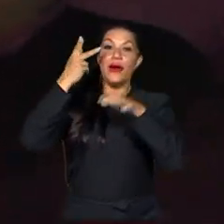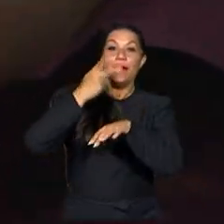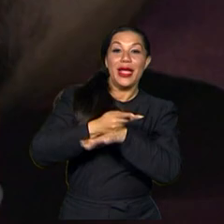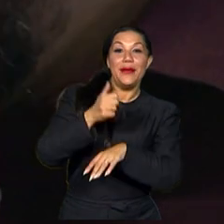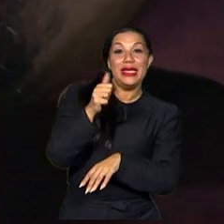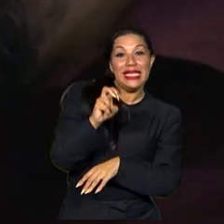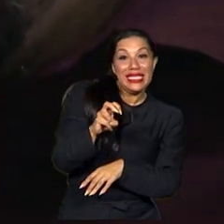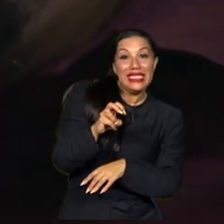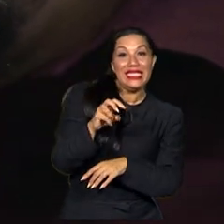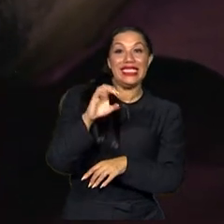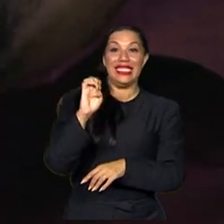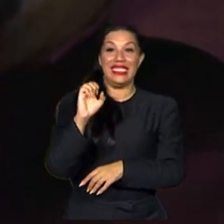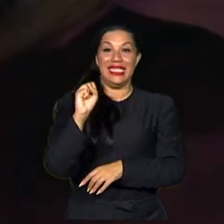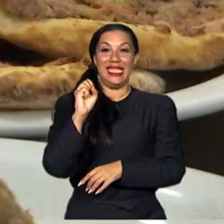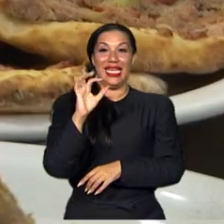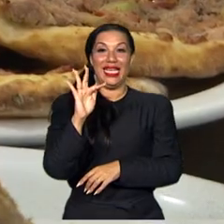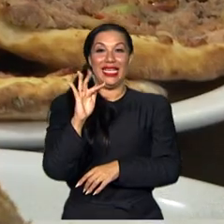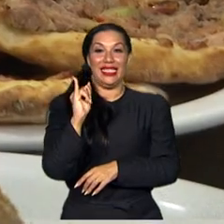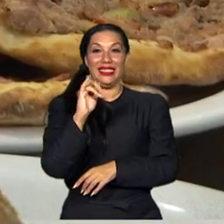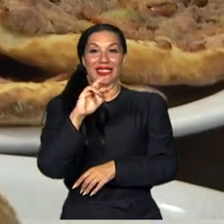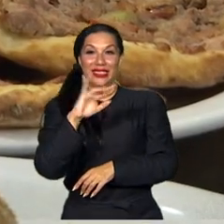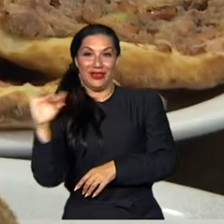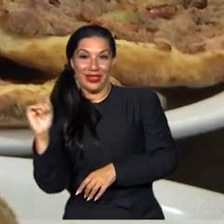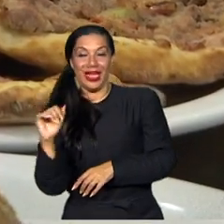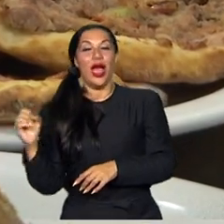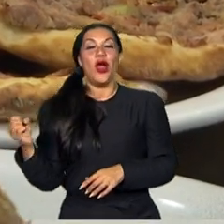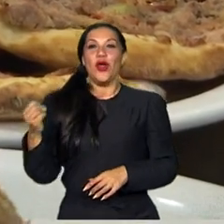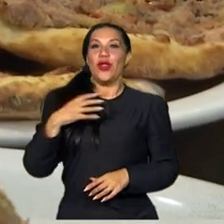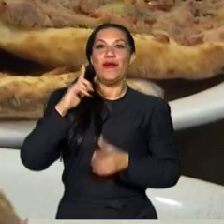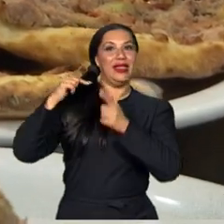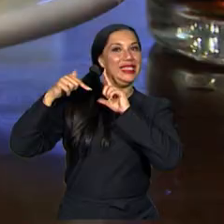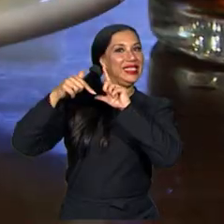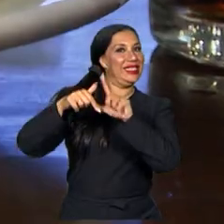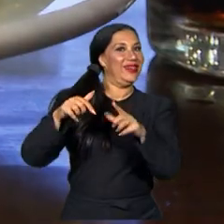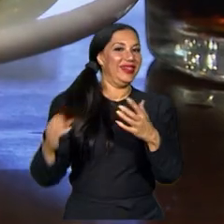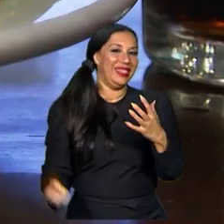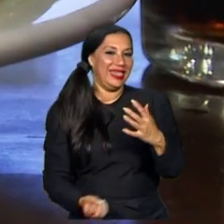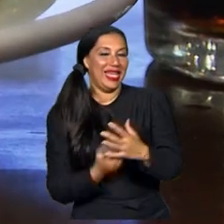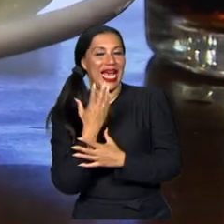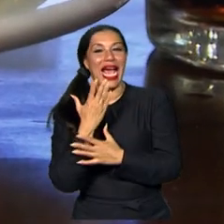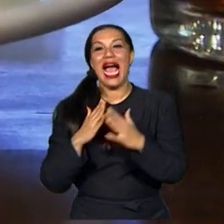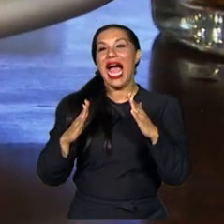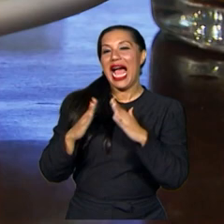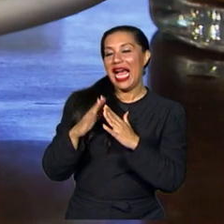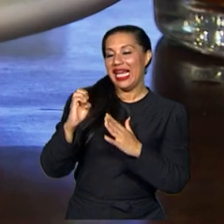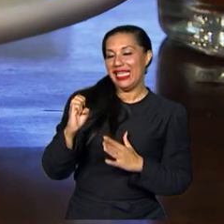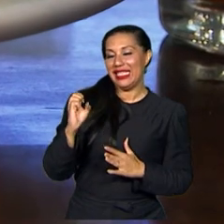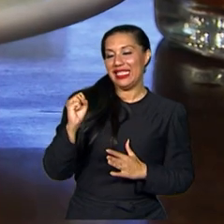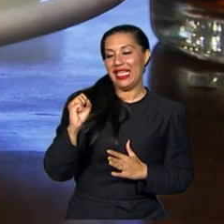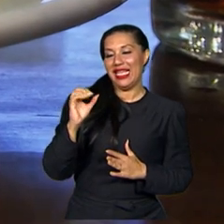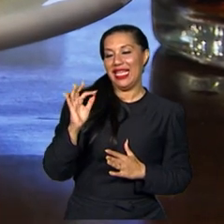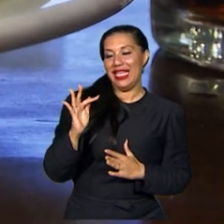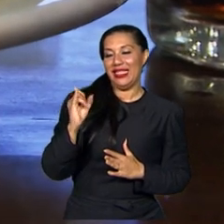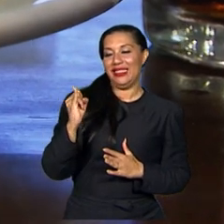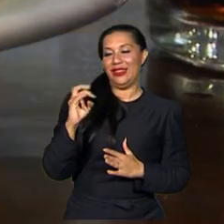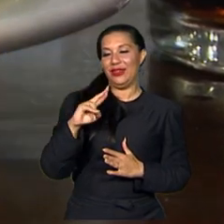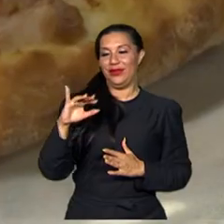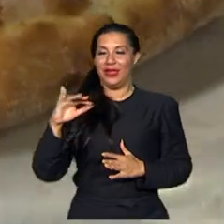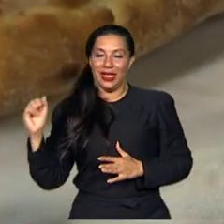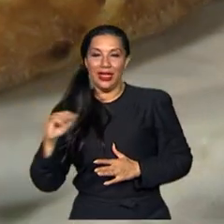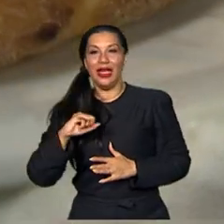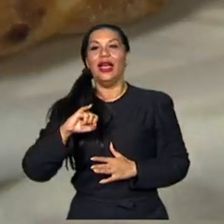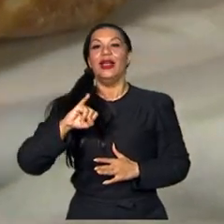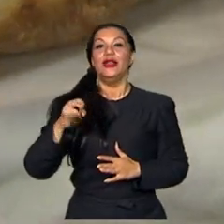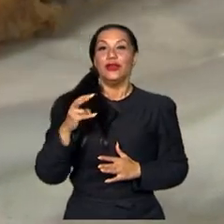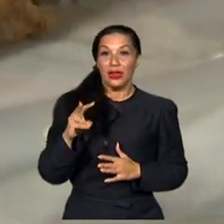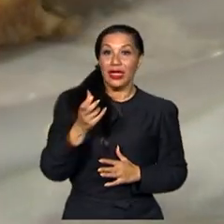15 esfirras e assim a nova tradição foi criada. A Casa de Esfirras Juventus fica a